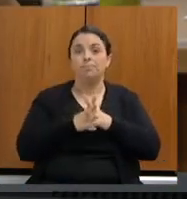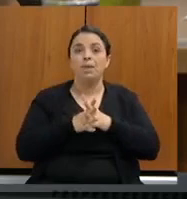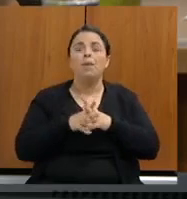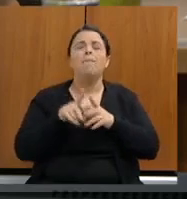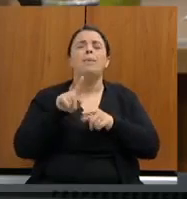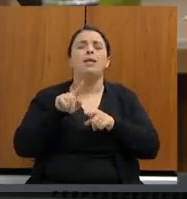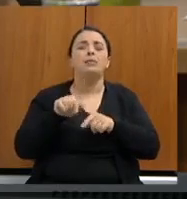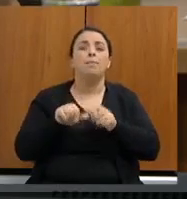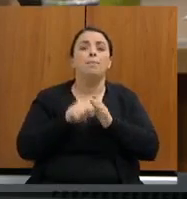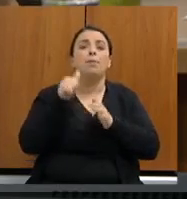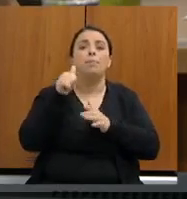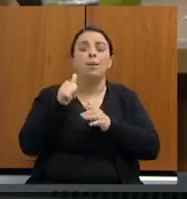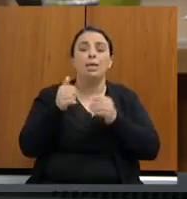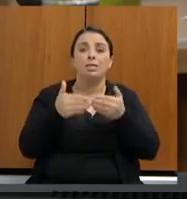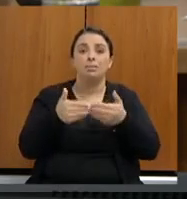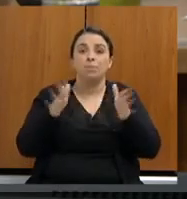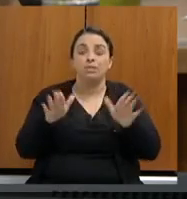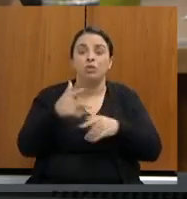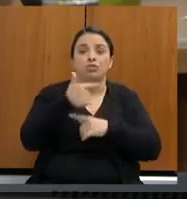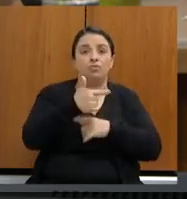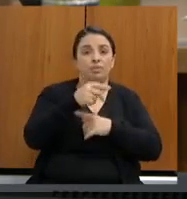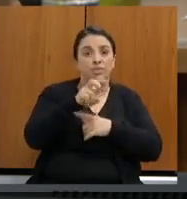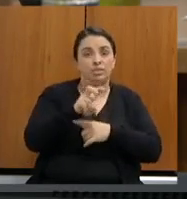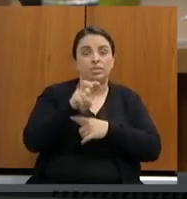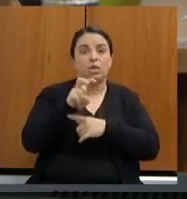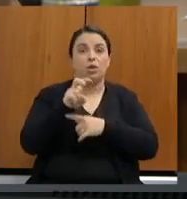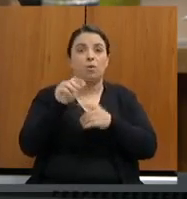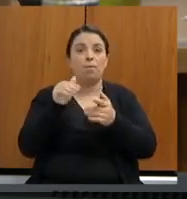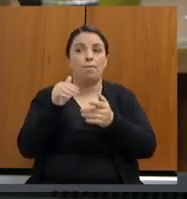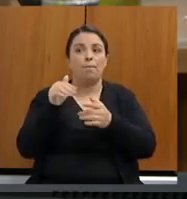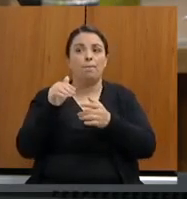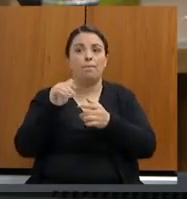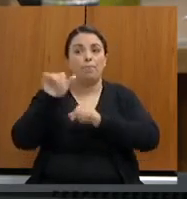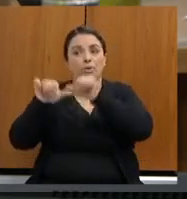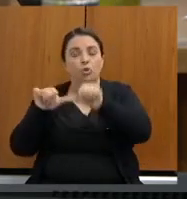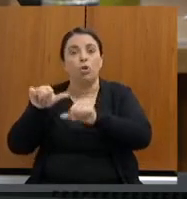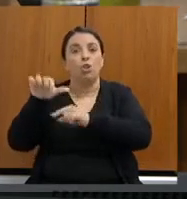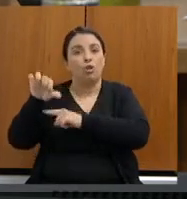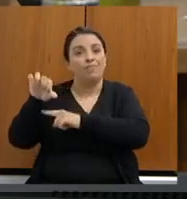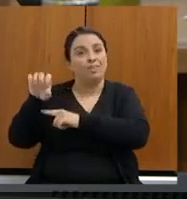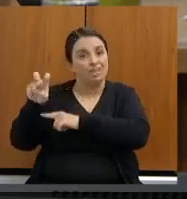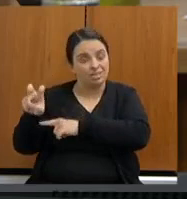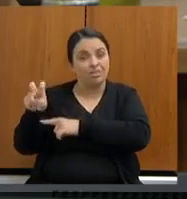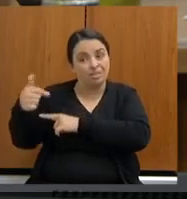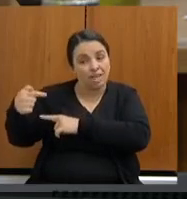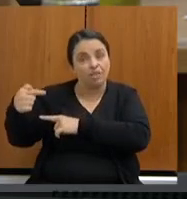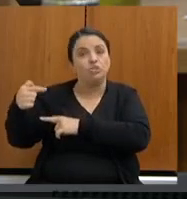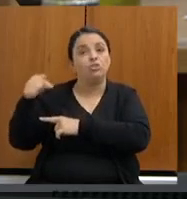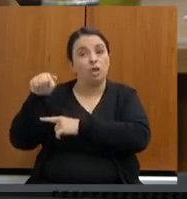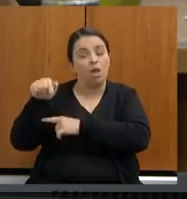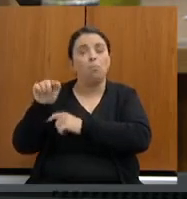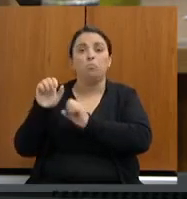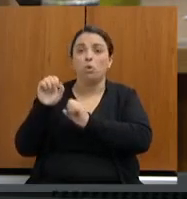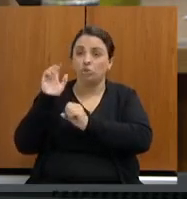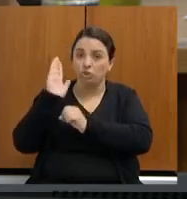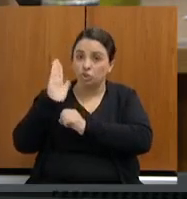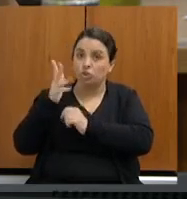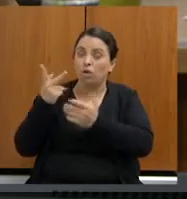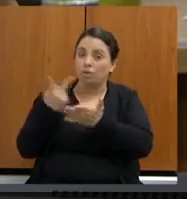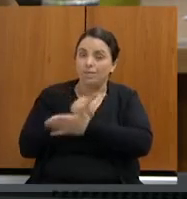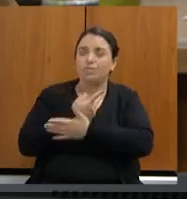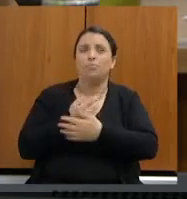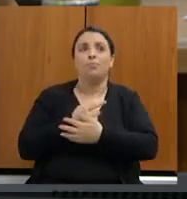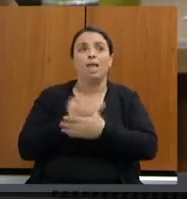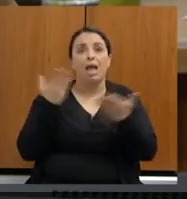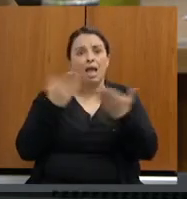de 25 a 97 isso já aconteceu e a tendência agora a gente vai chegar mais de 120 128